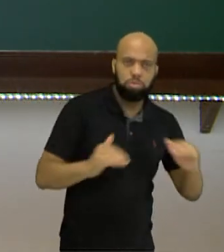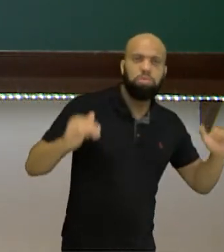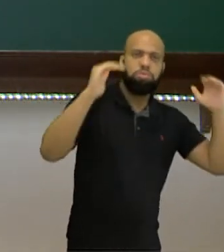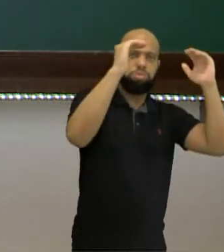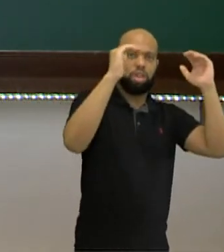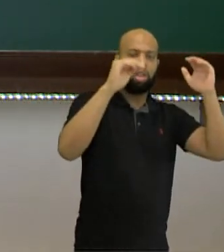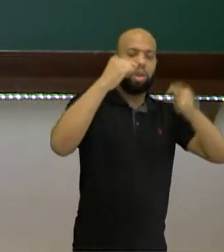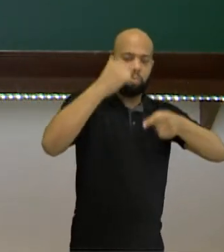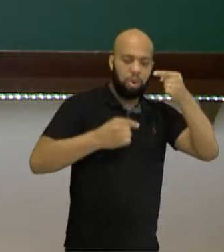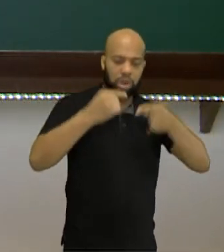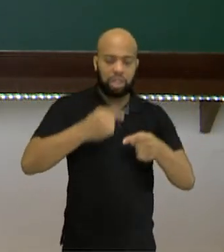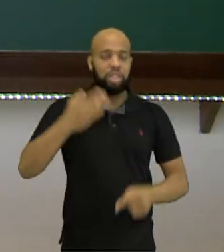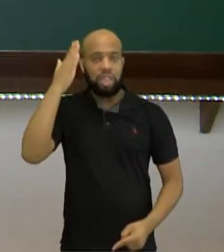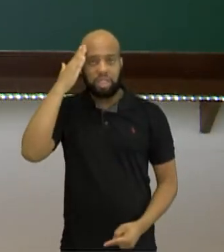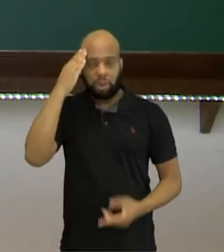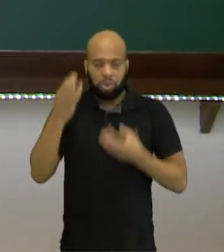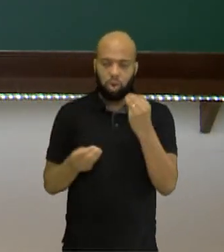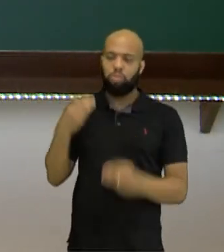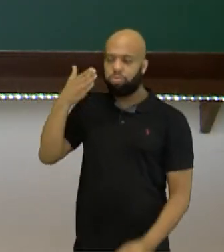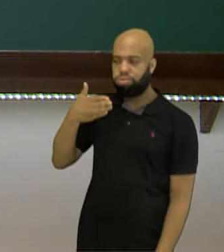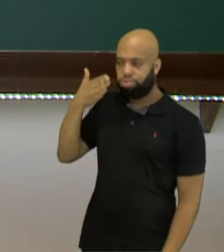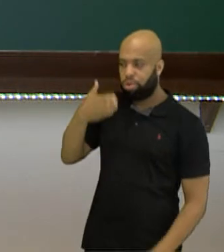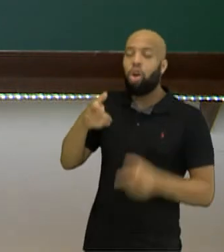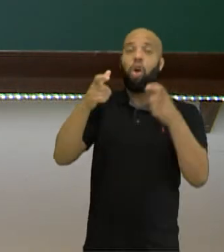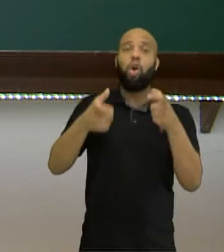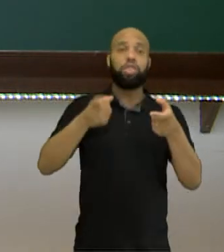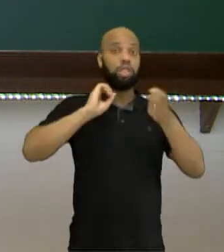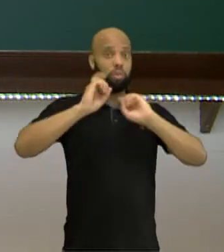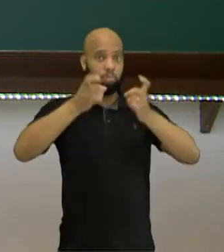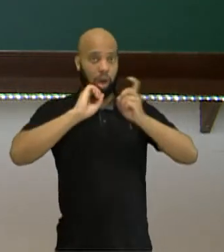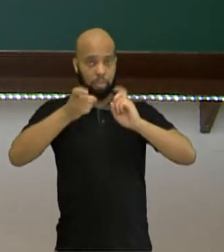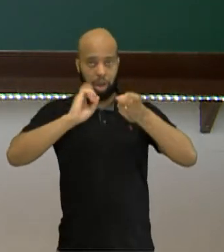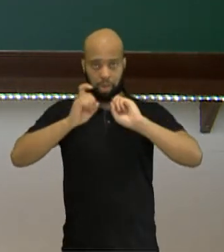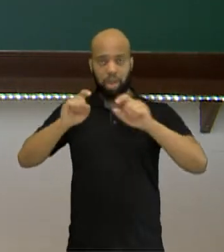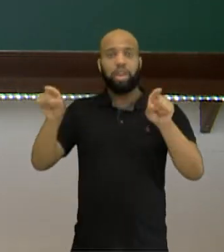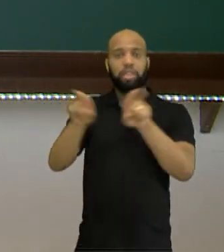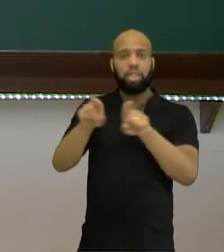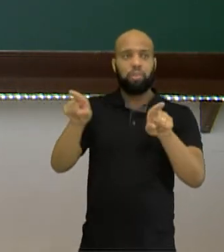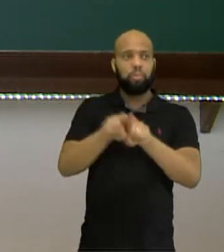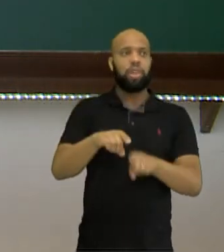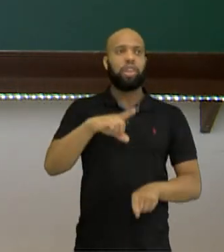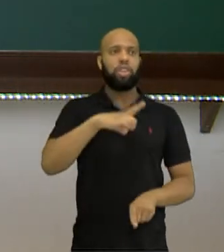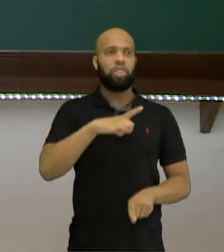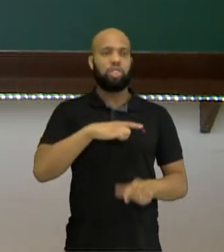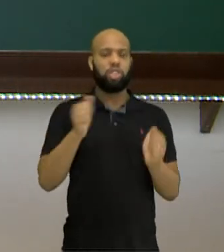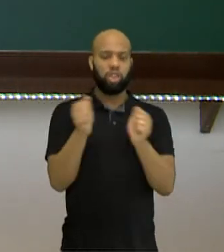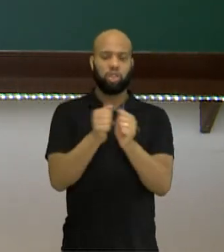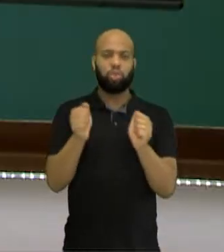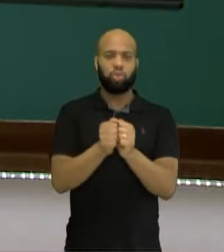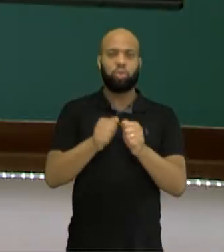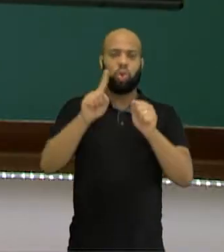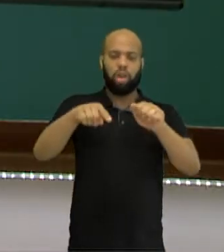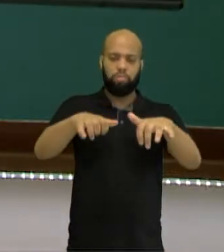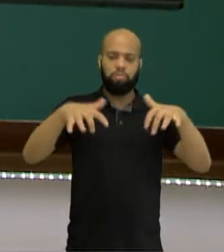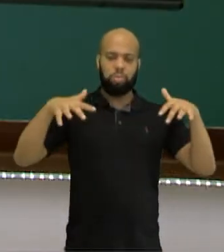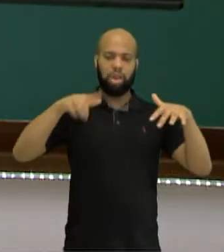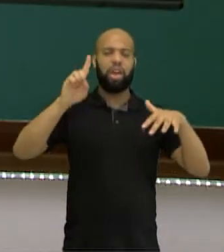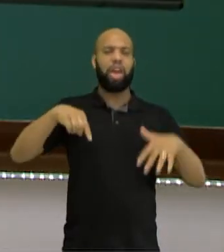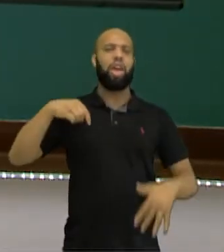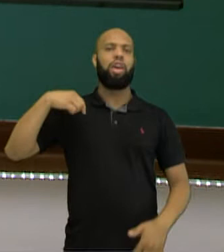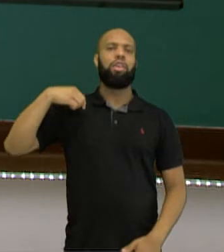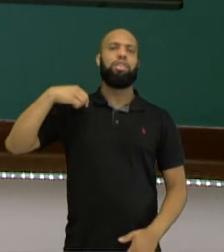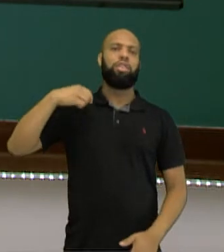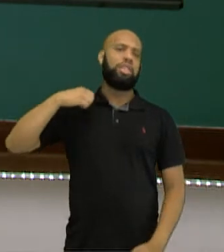e saber se comunicar pelas assembleias populares e também perante ao Senado romano Então